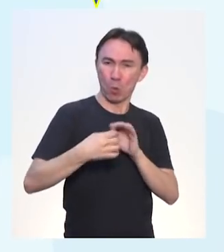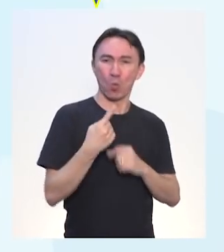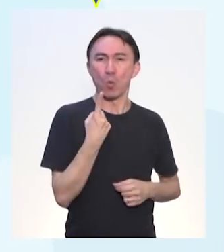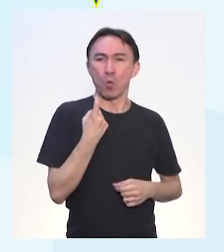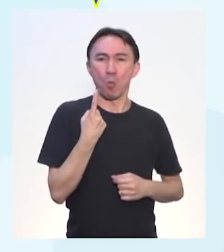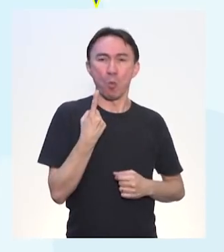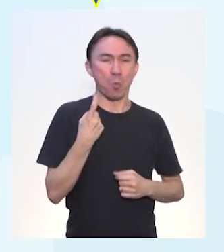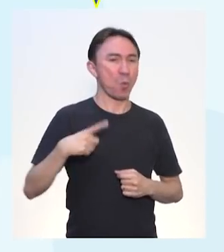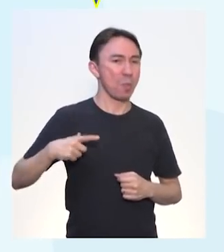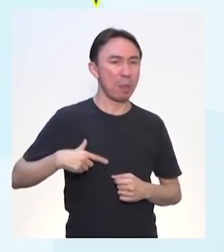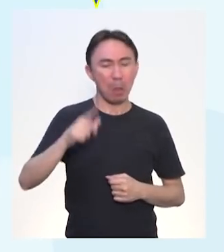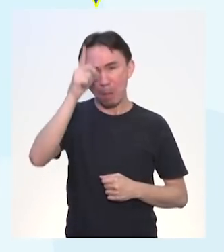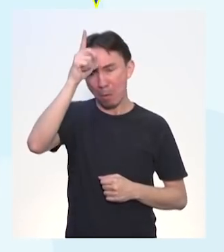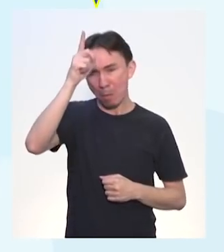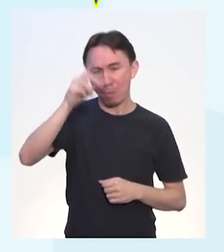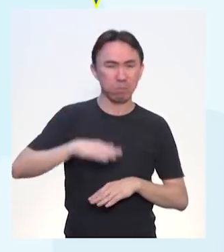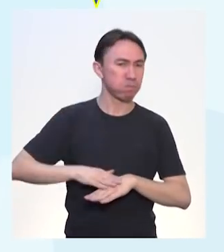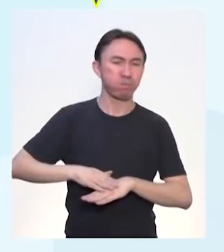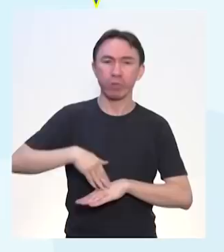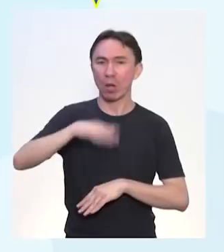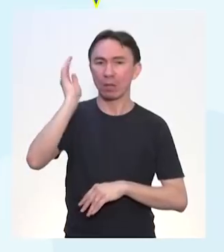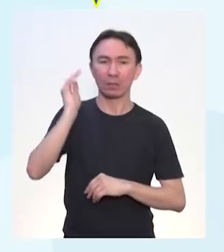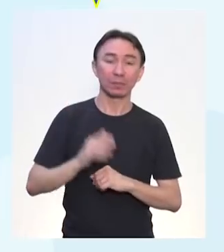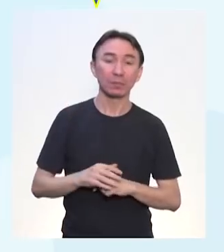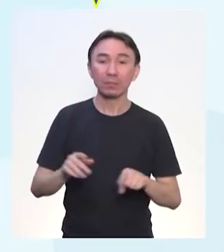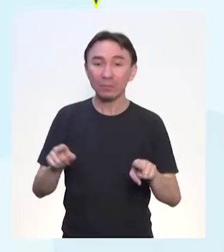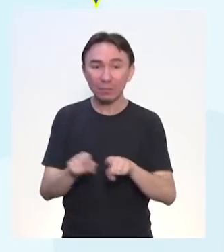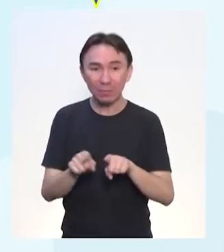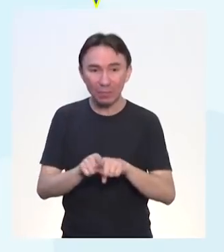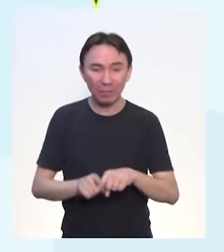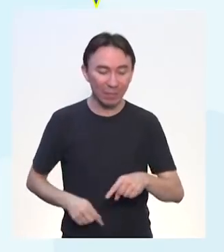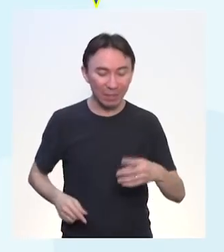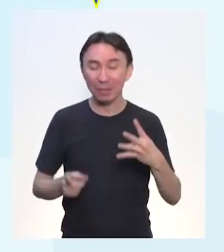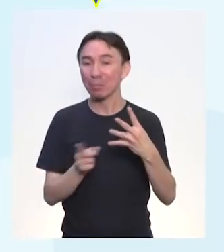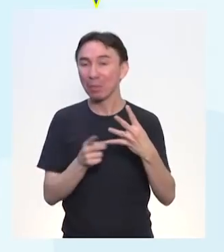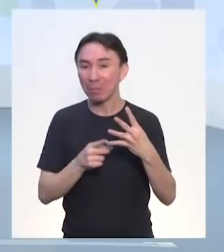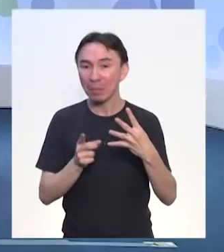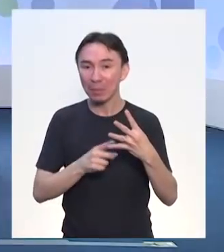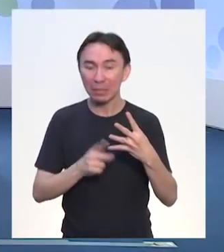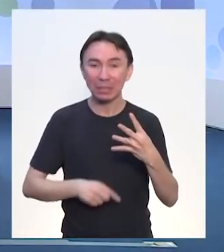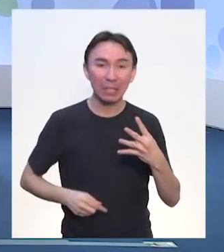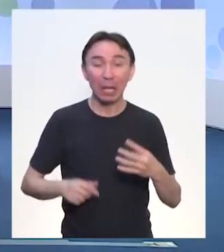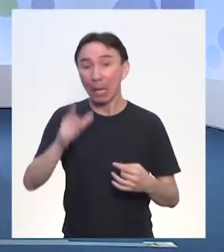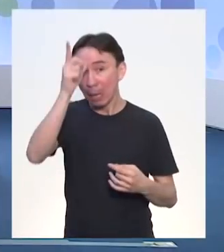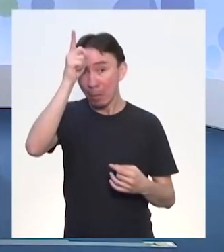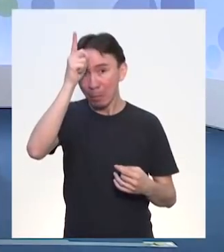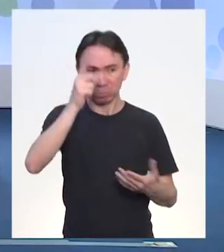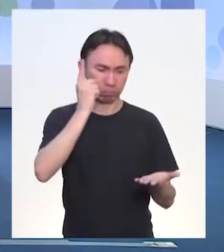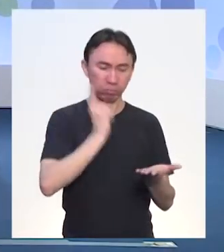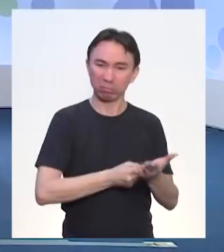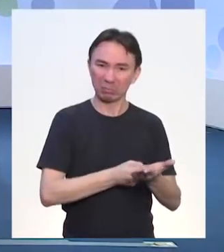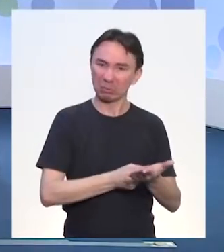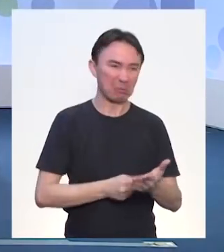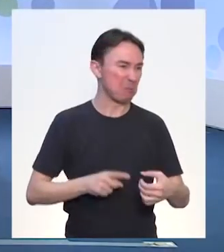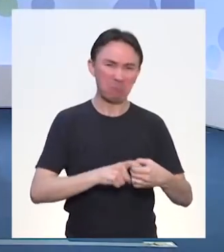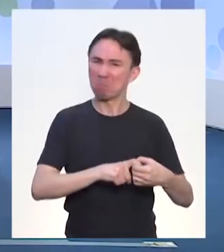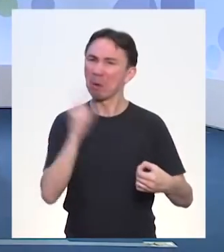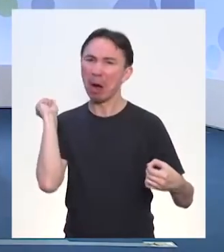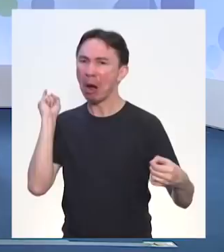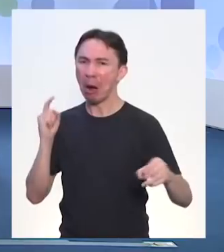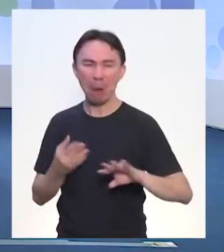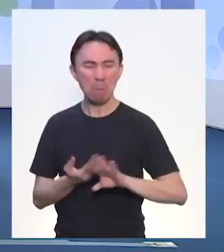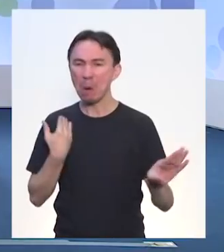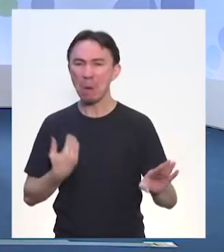que a Alemanha, e sustentava a emergência do rompimento alemão com o Tratado de Versalhes. Quer chutar? Olha, é uma coisa, só quer ser chutar? uma coisa,